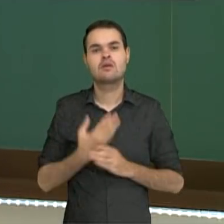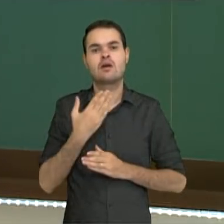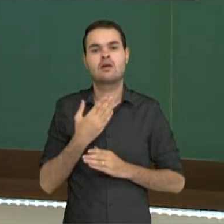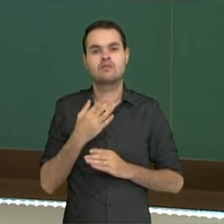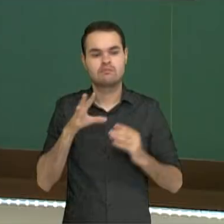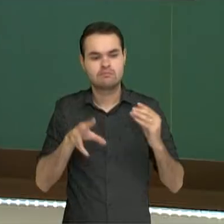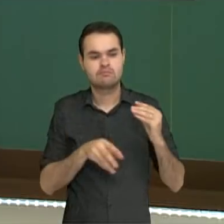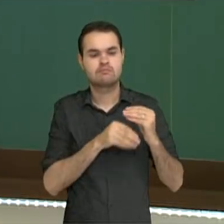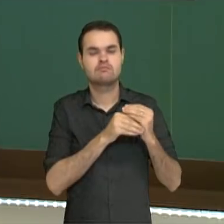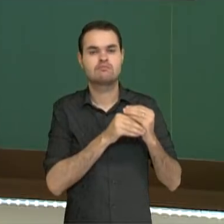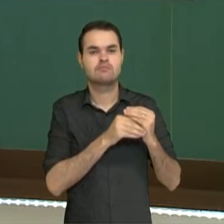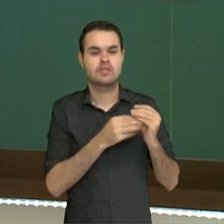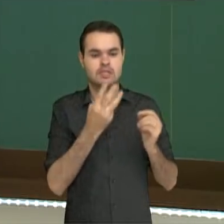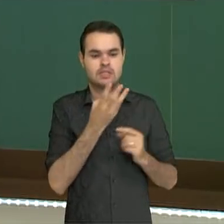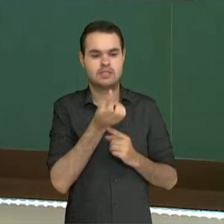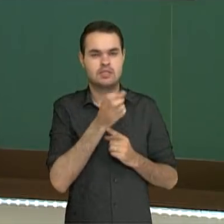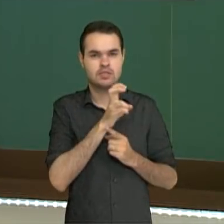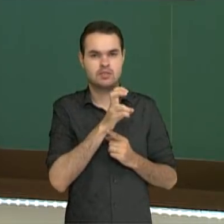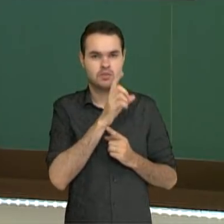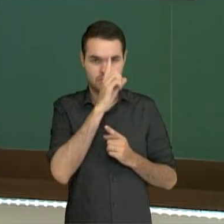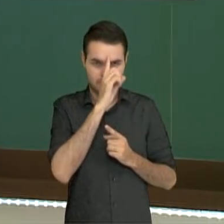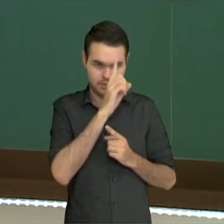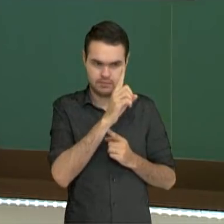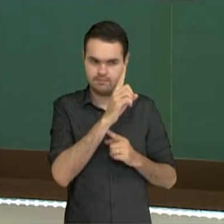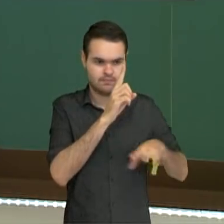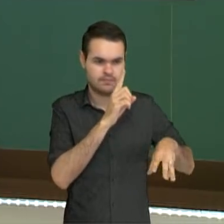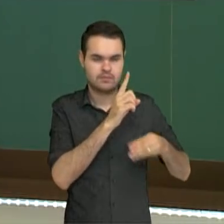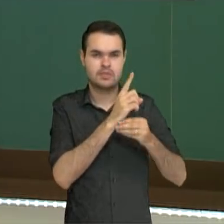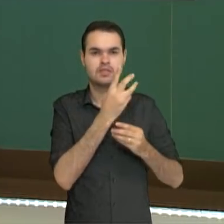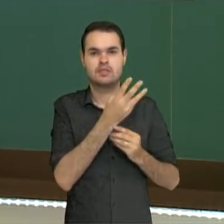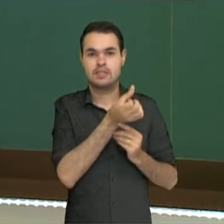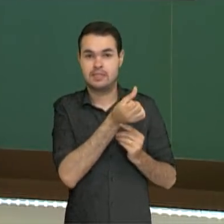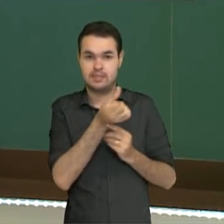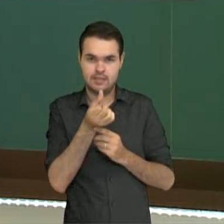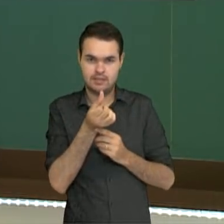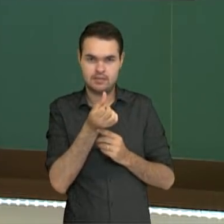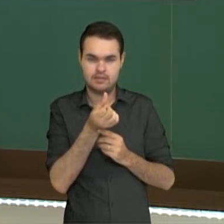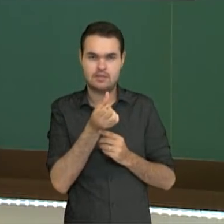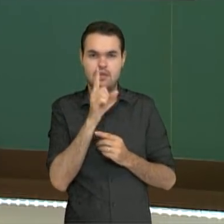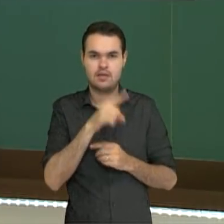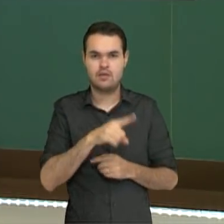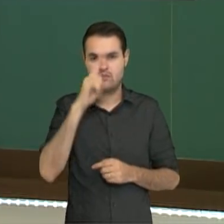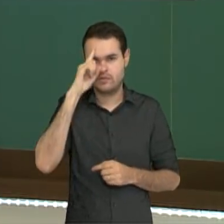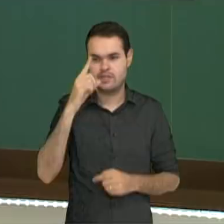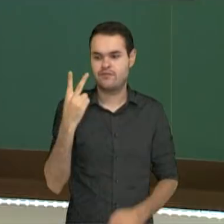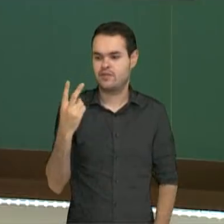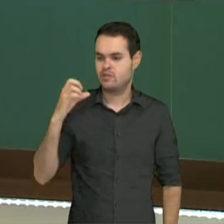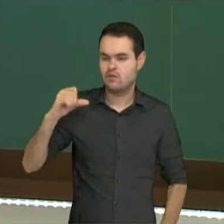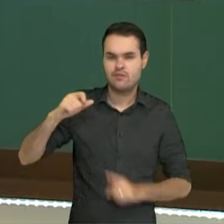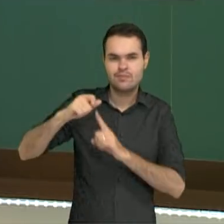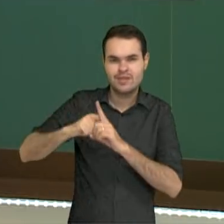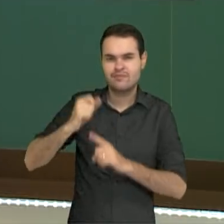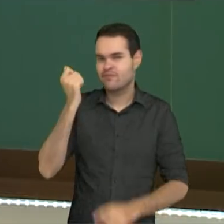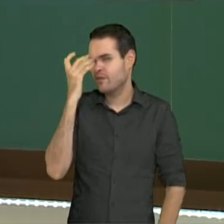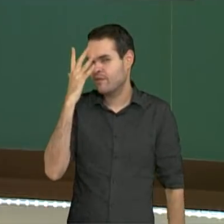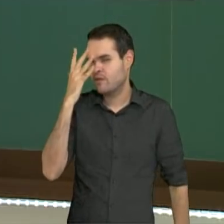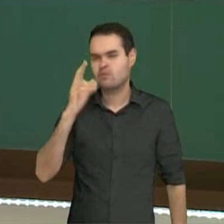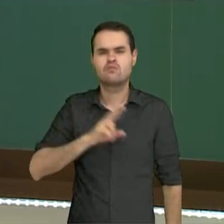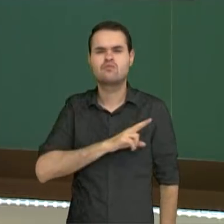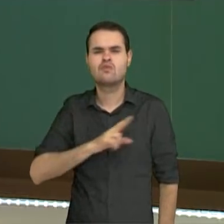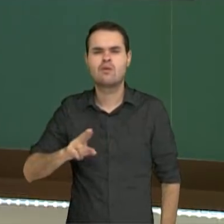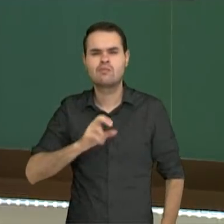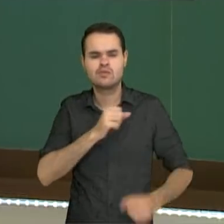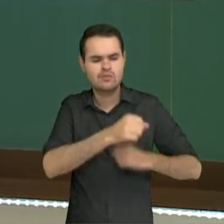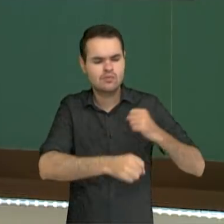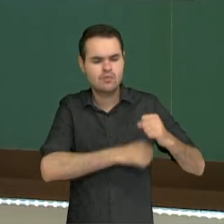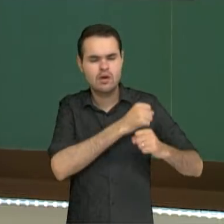no calendário para corrigir essa diferença ali de 6 horas, que é o dia 29 de fevereiro. Como é que a gente chama esse ano